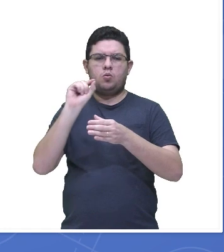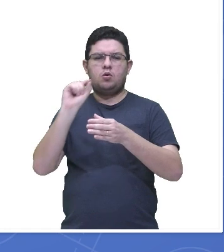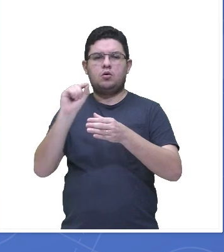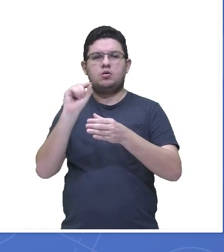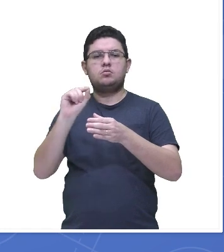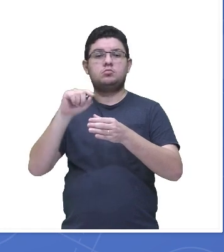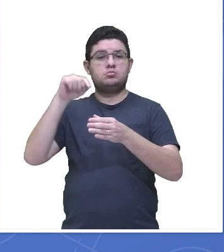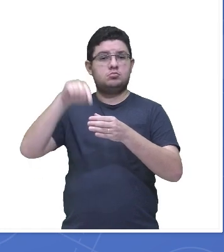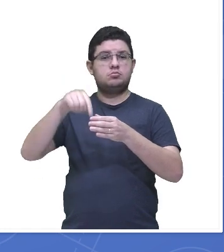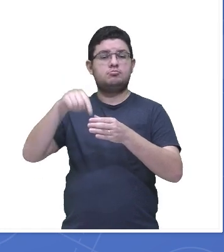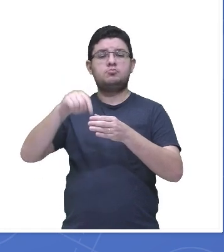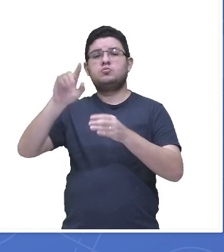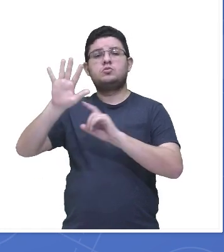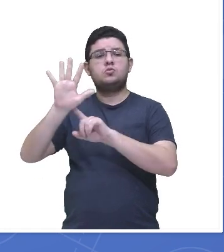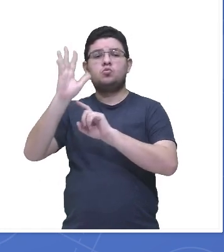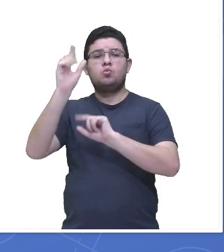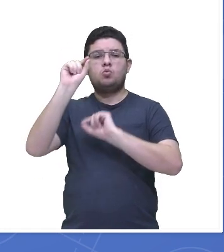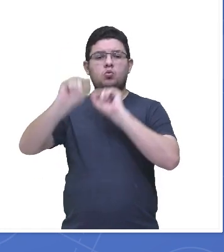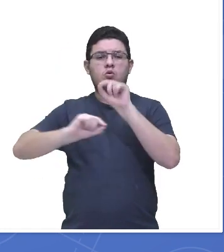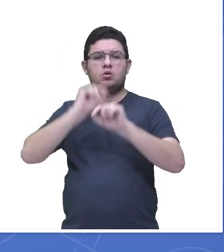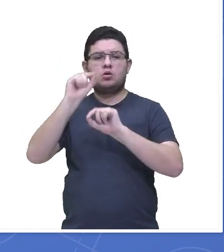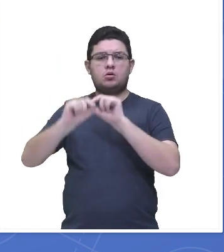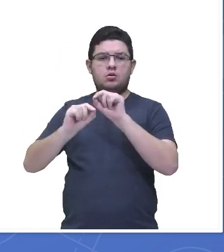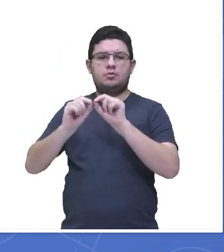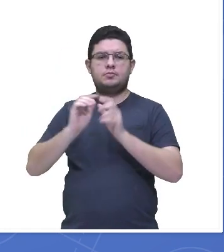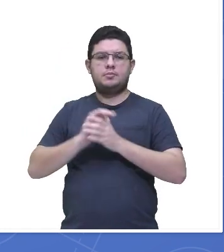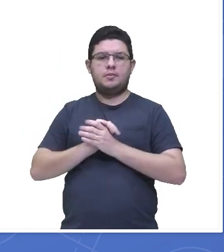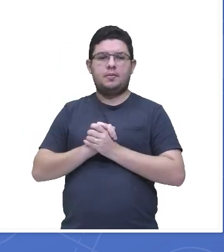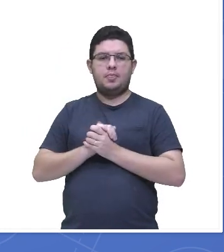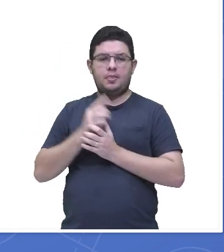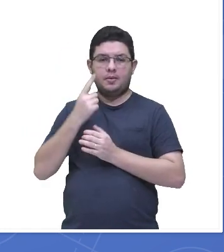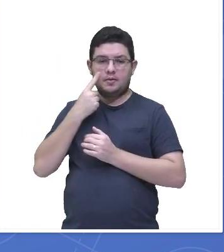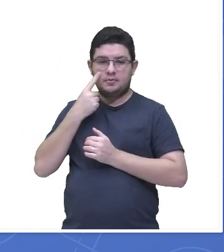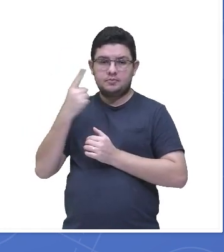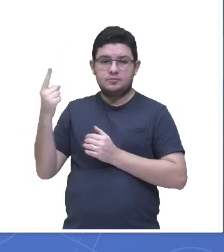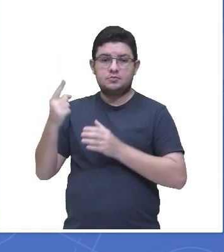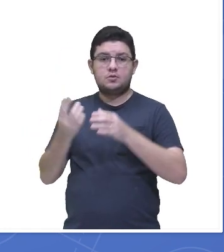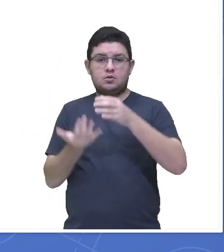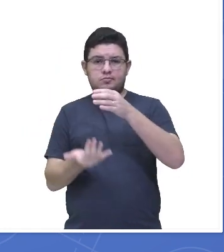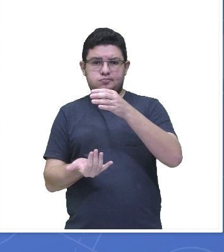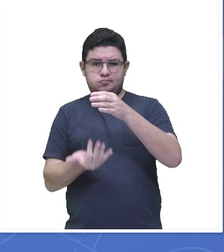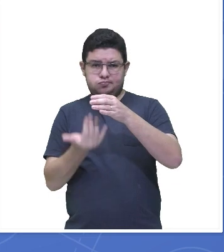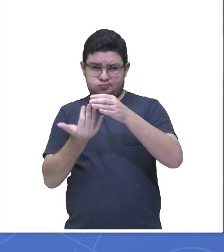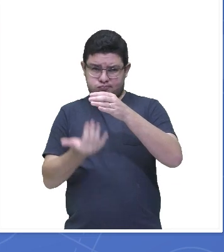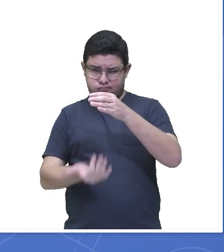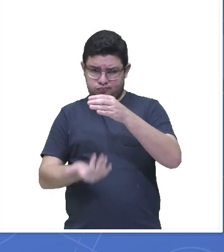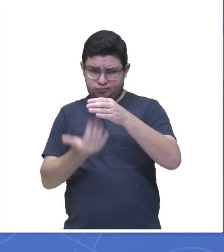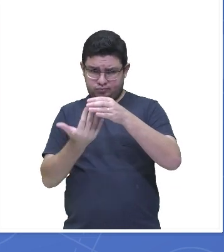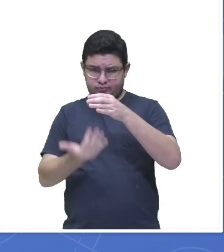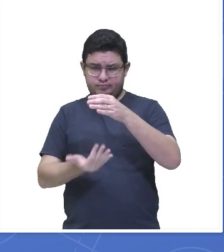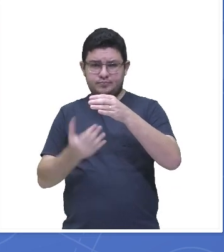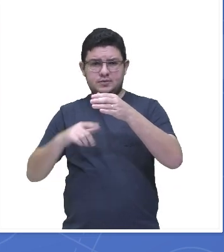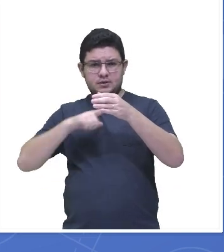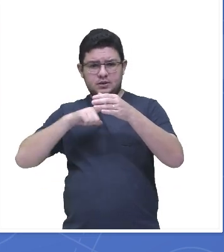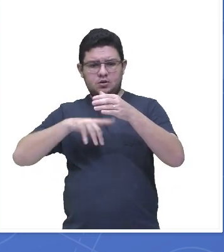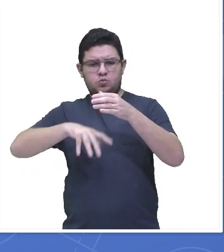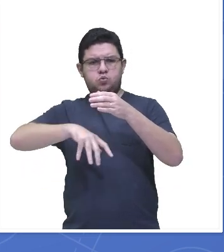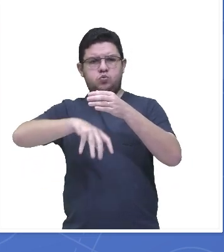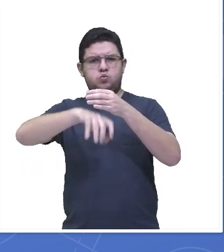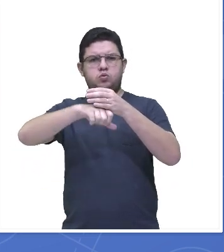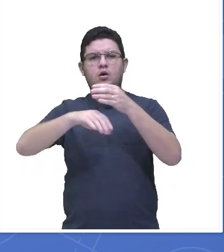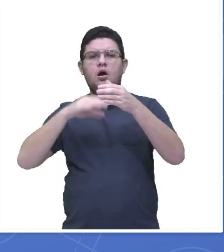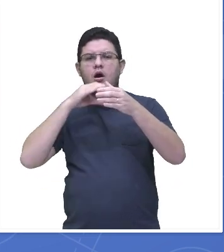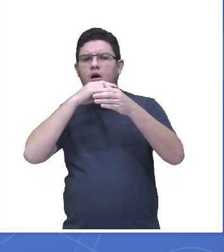da convecção, a convecção do calor. Então, lá, a transmissão do calor por meio das moléculas de água